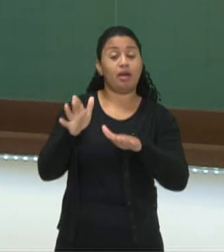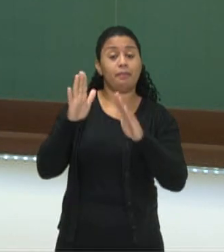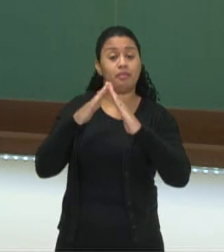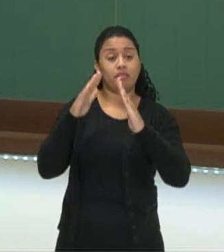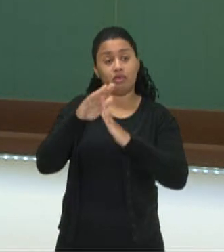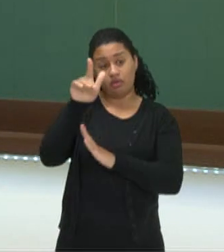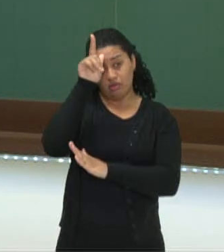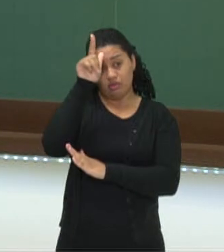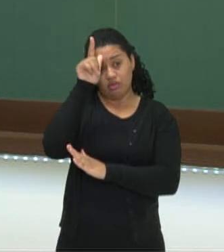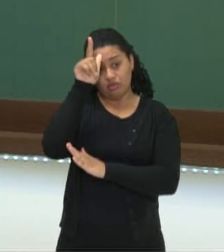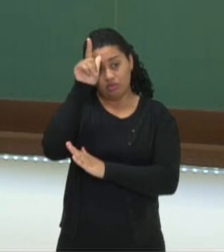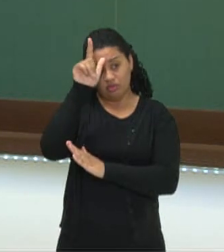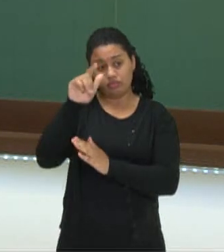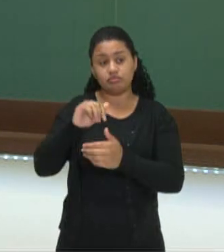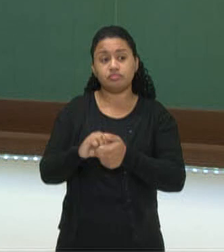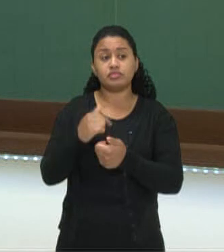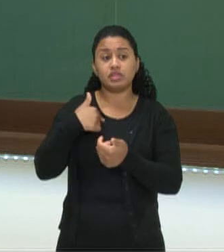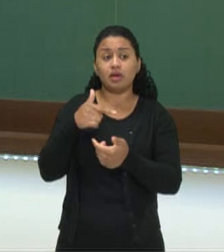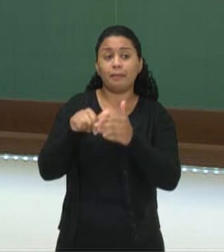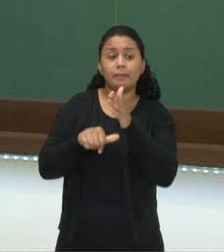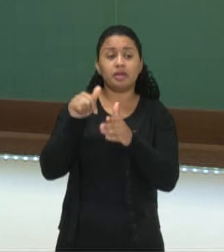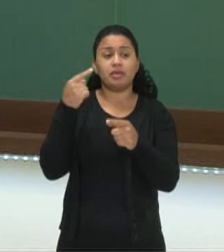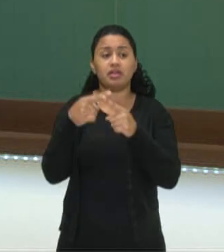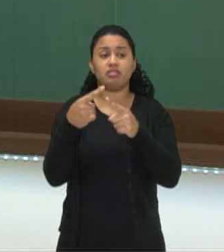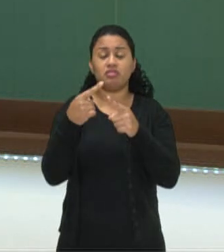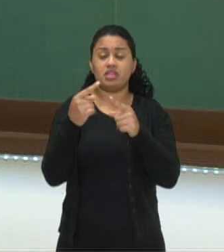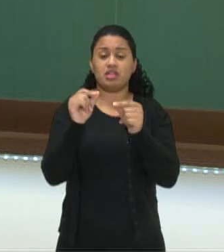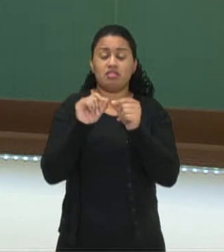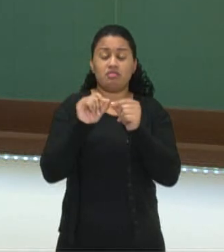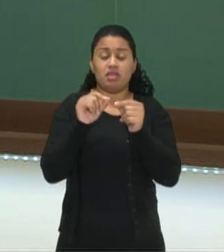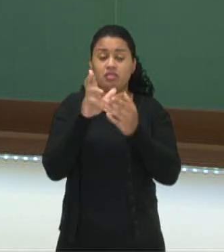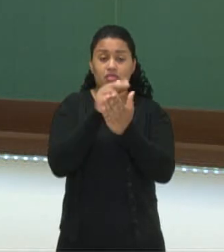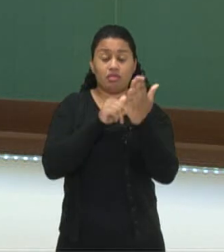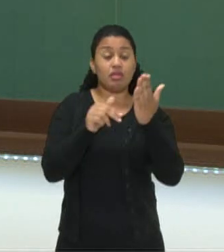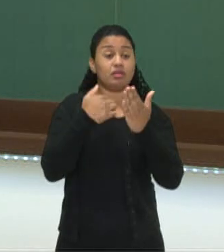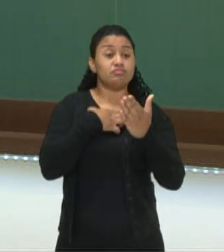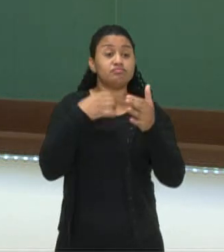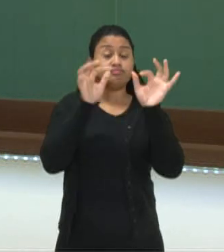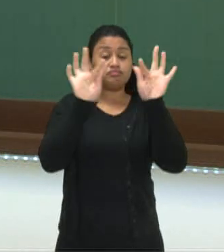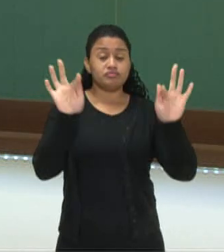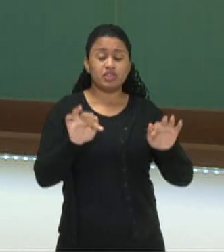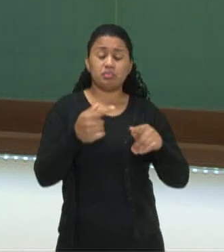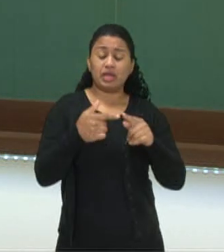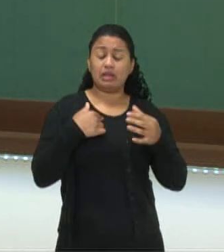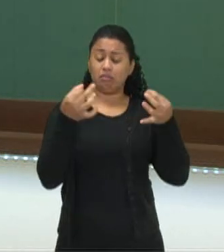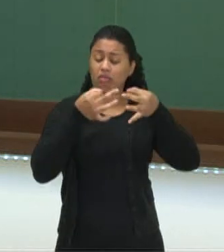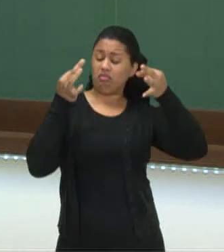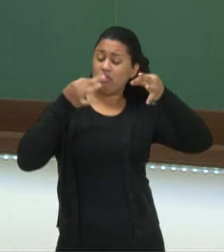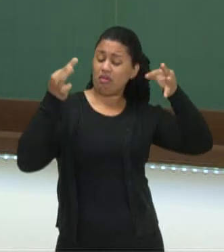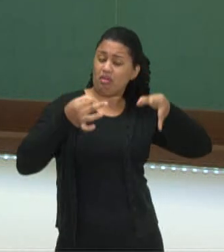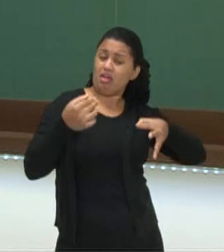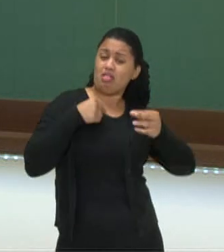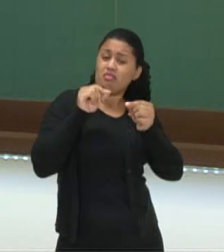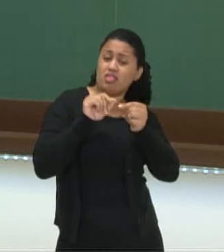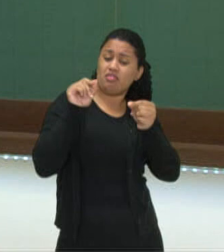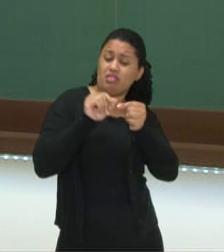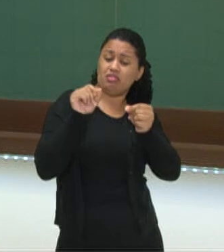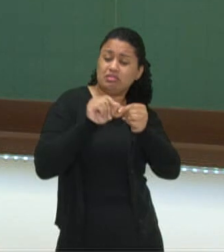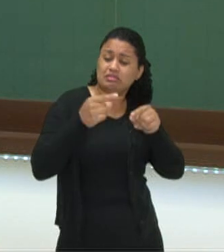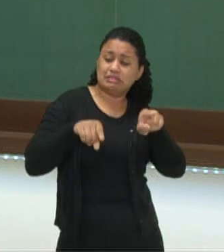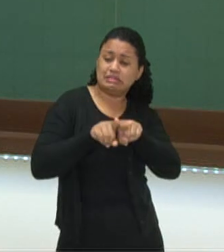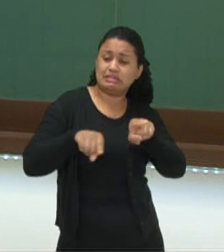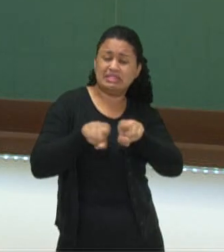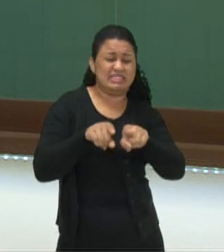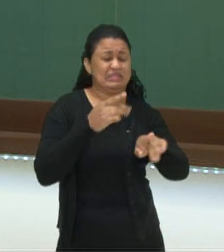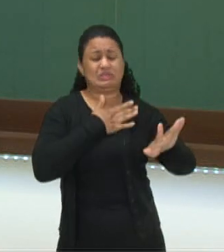chamada de Old Town. É a primeira vez que ele faz uma obra que ele se sentiu feliz. Ele era muito perfeccionista, ele fazia, não gostava, até que ele chegou nesse resultado. A gente